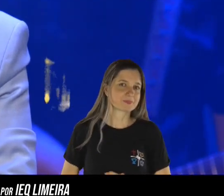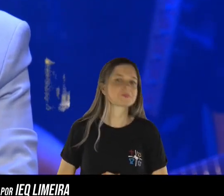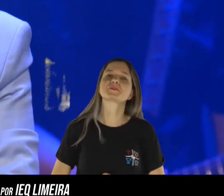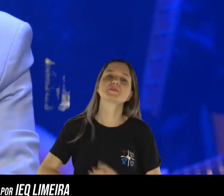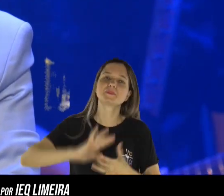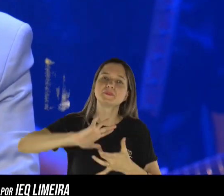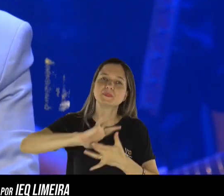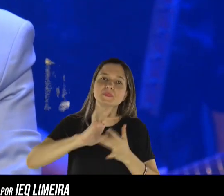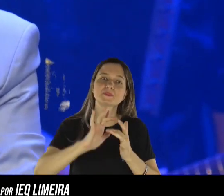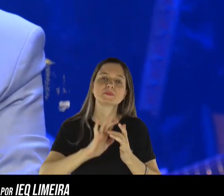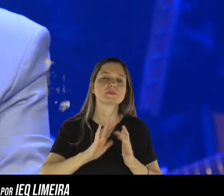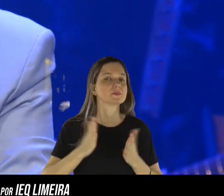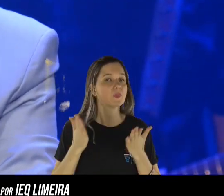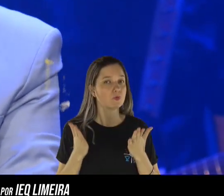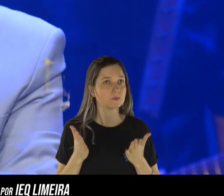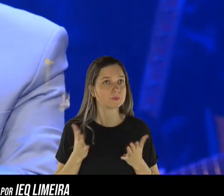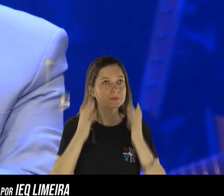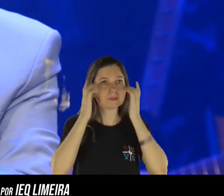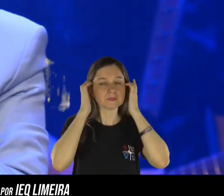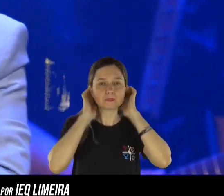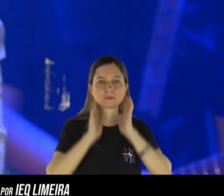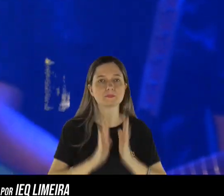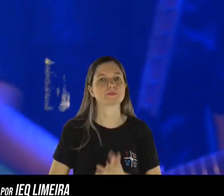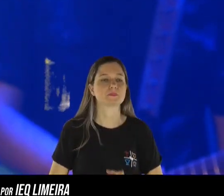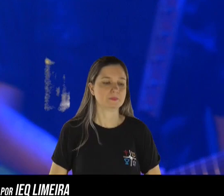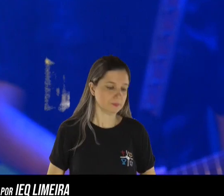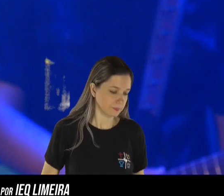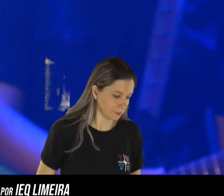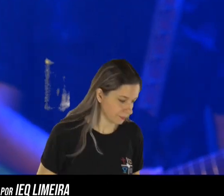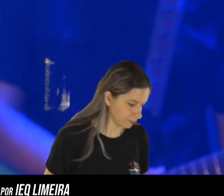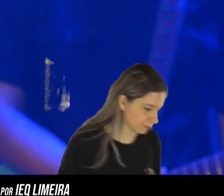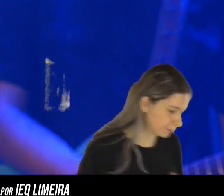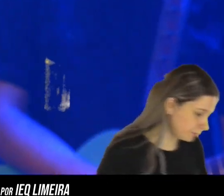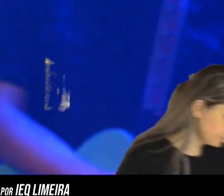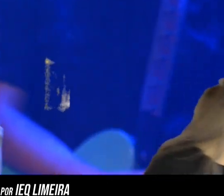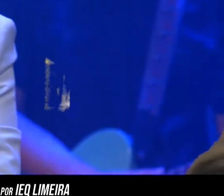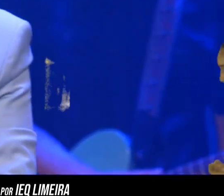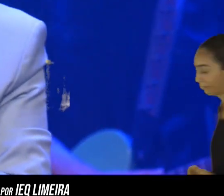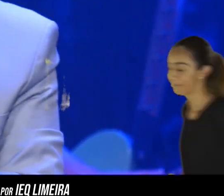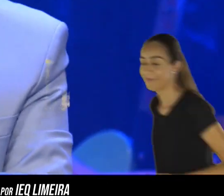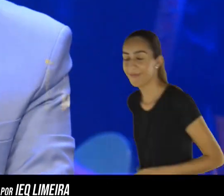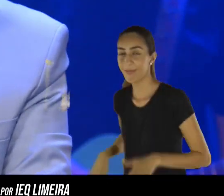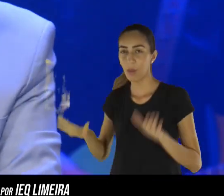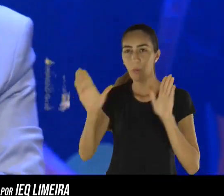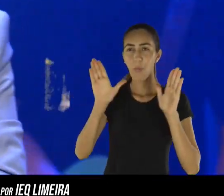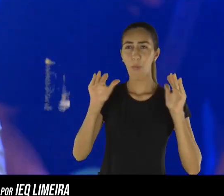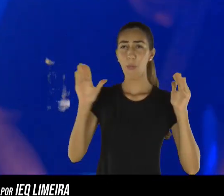o que Jesus disse para Maria, o que o anjo disse para Maria, o que o anjo disse para José: não temas.